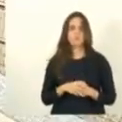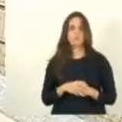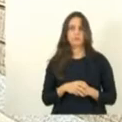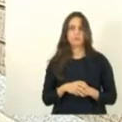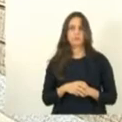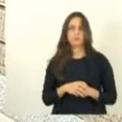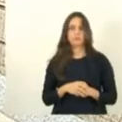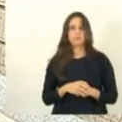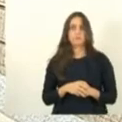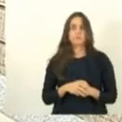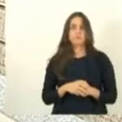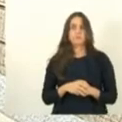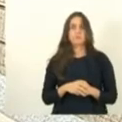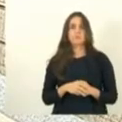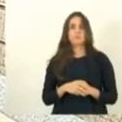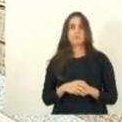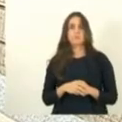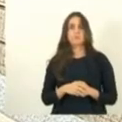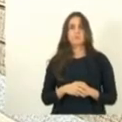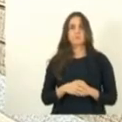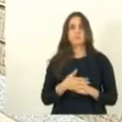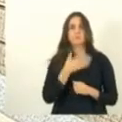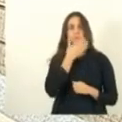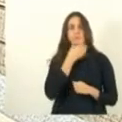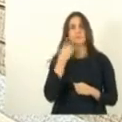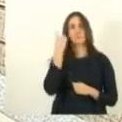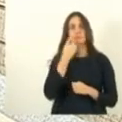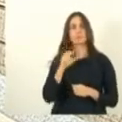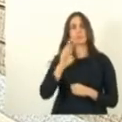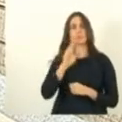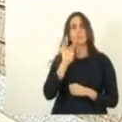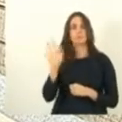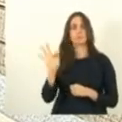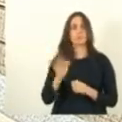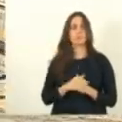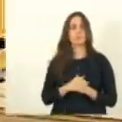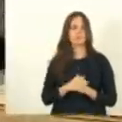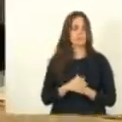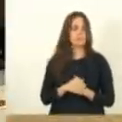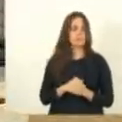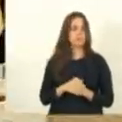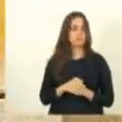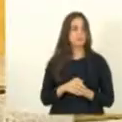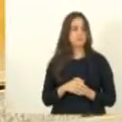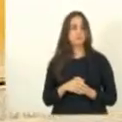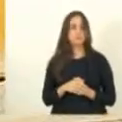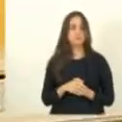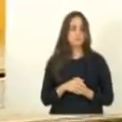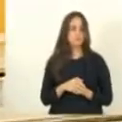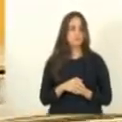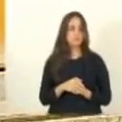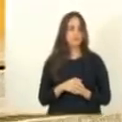Com a palavra, deputado Dr. Rafael Favato. Vai lá, meu irmão.